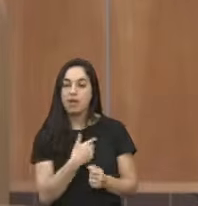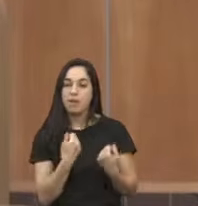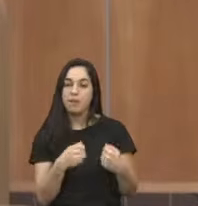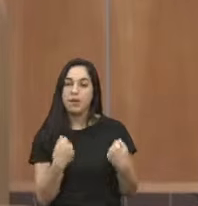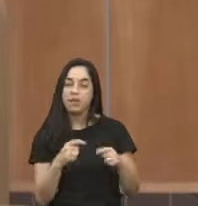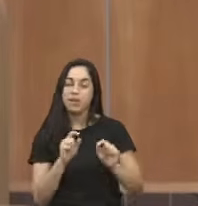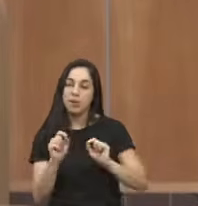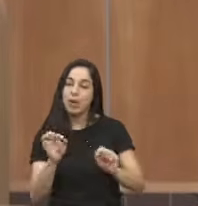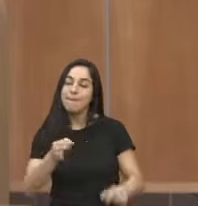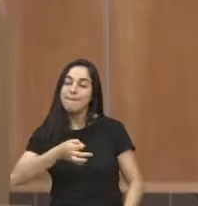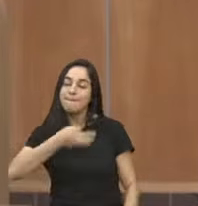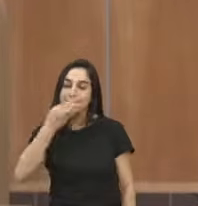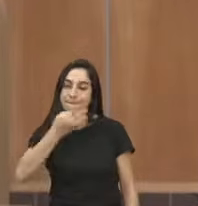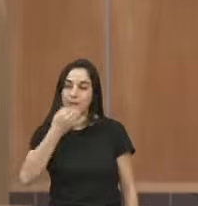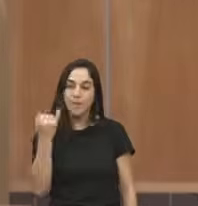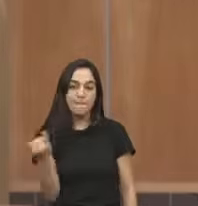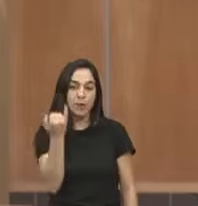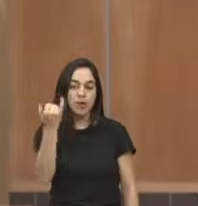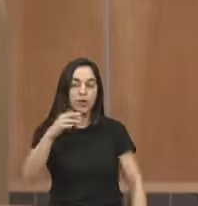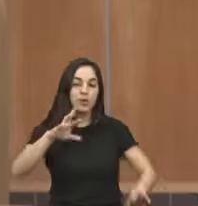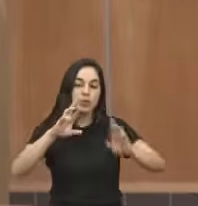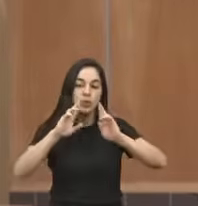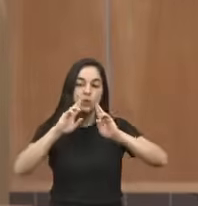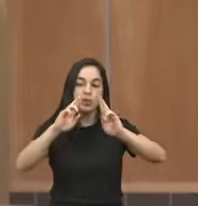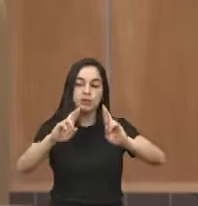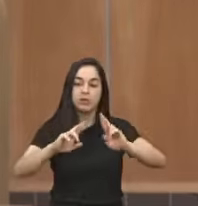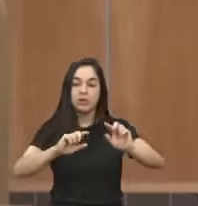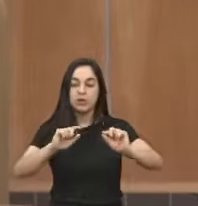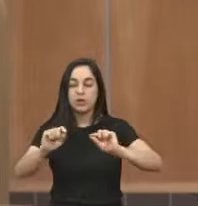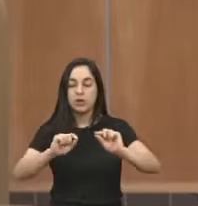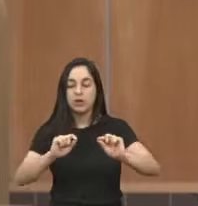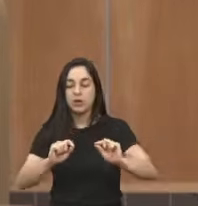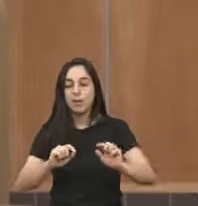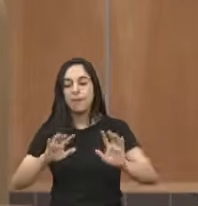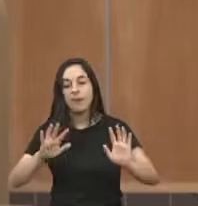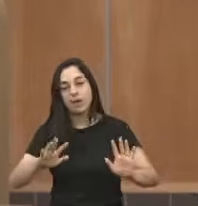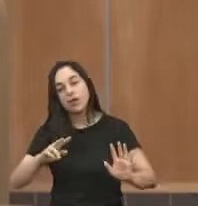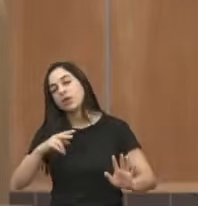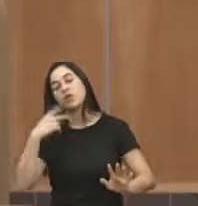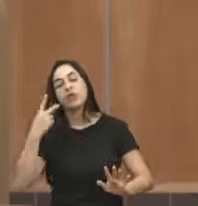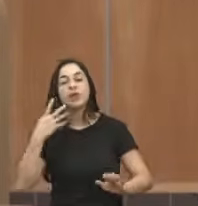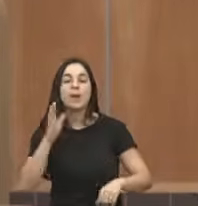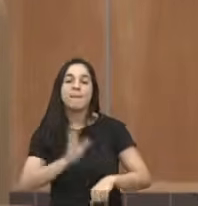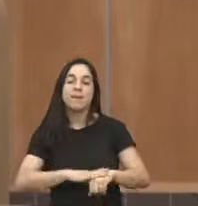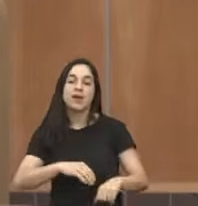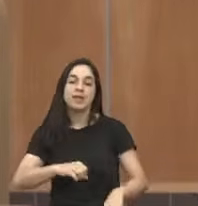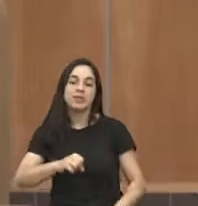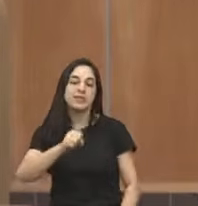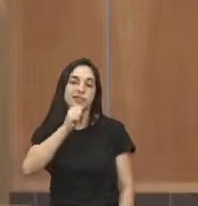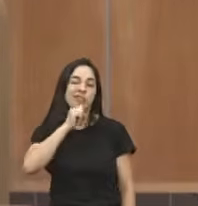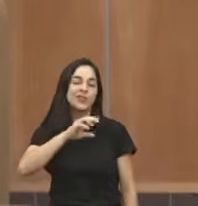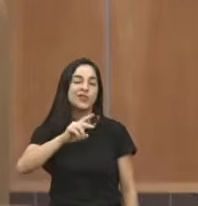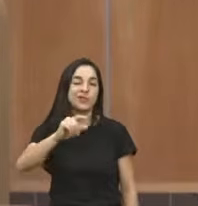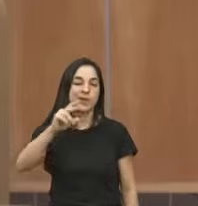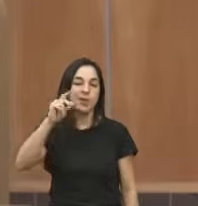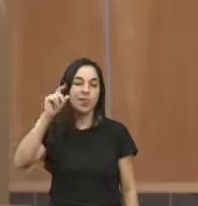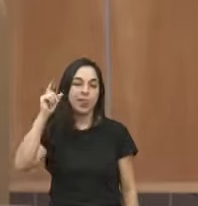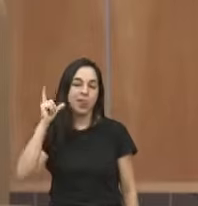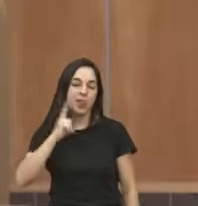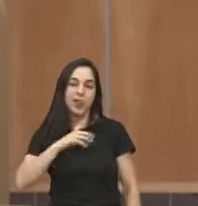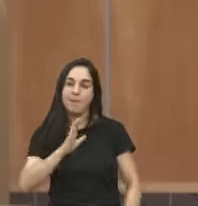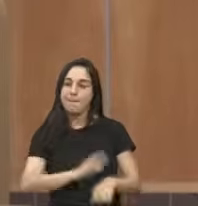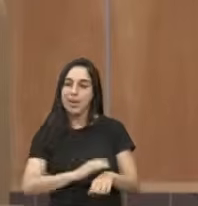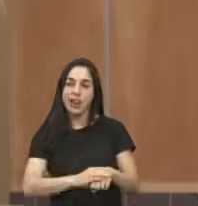nossa opinião importante aqui, com todo respeito. Mas os vereadores aqui mais antigos que estão aqui, que têm mais de 3,